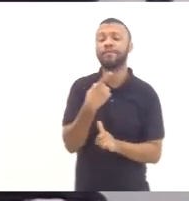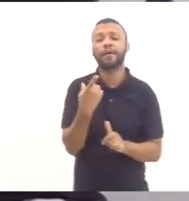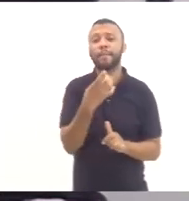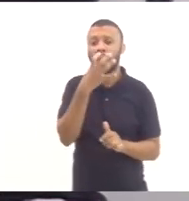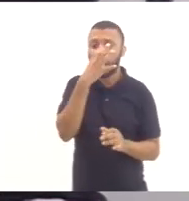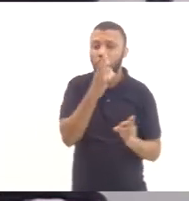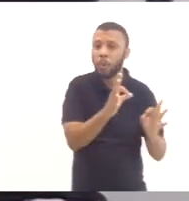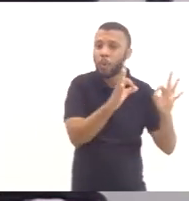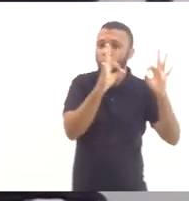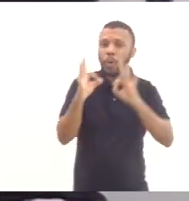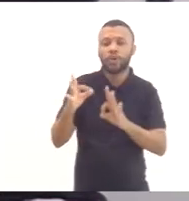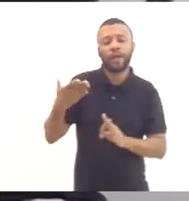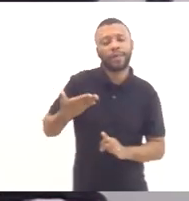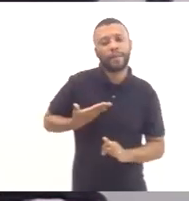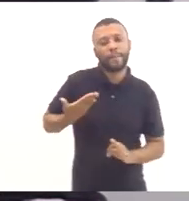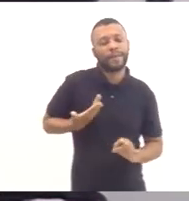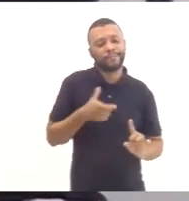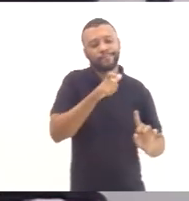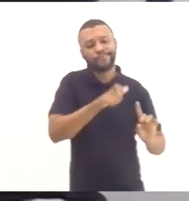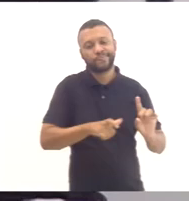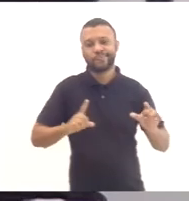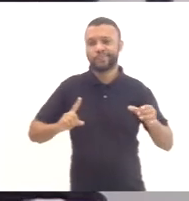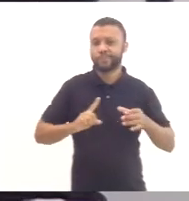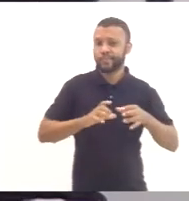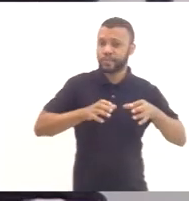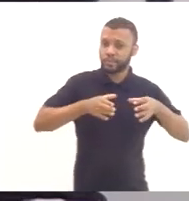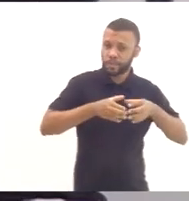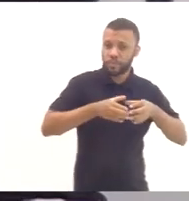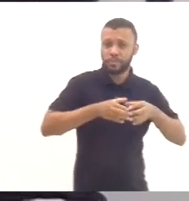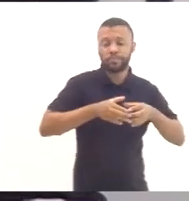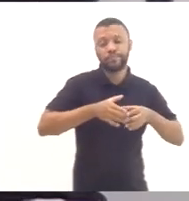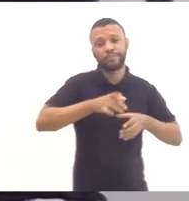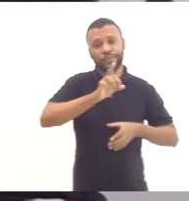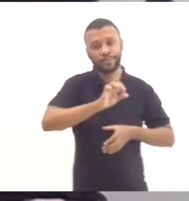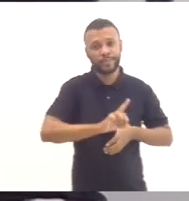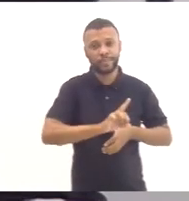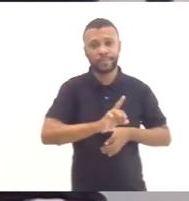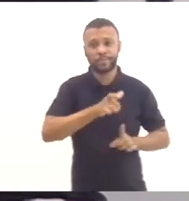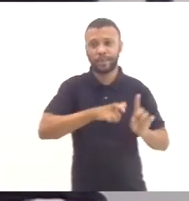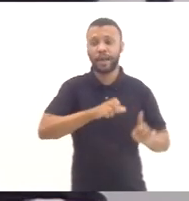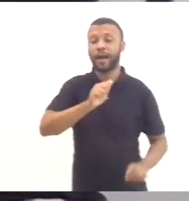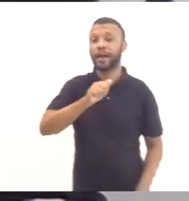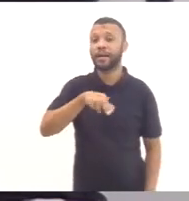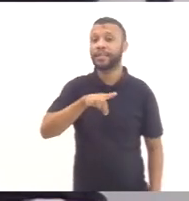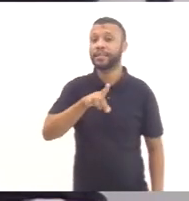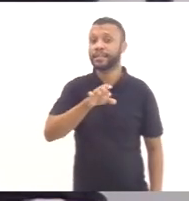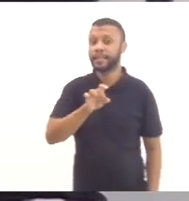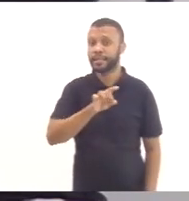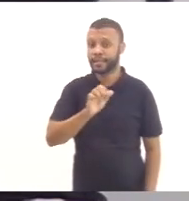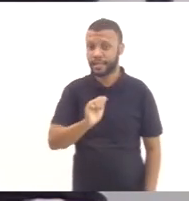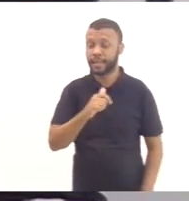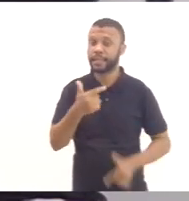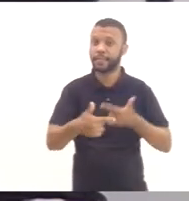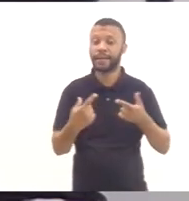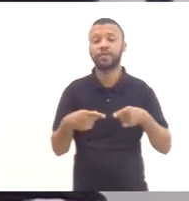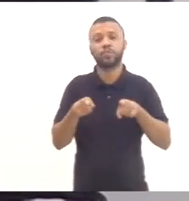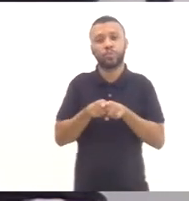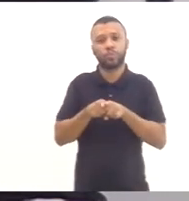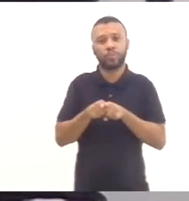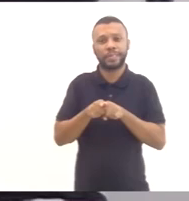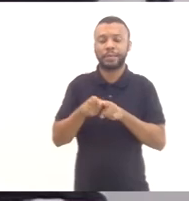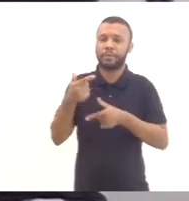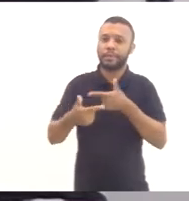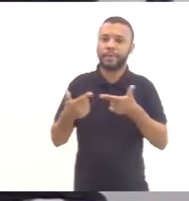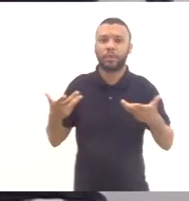ouvir a nossa amiga companheira da condição da pessoa com deficiência senhora Andreza que trabalham com a gente e desenvolve um trabalho